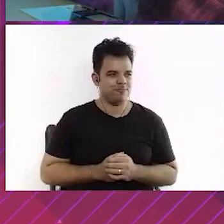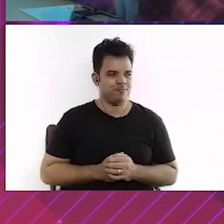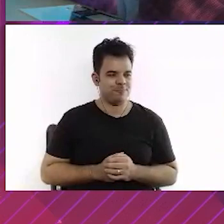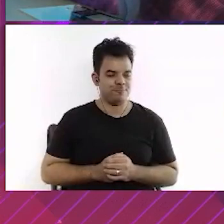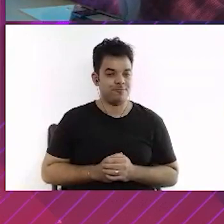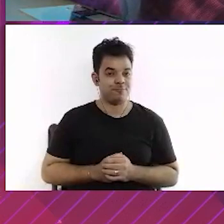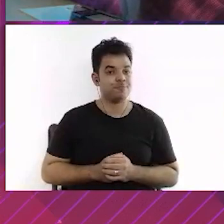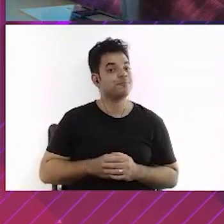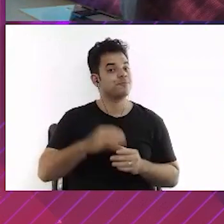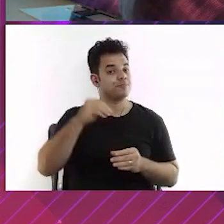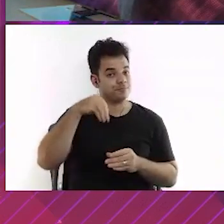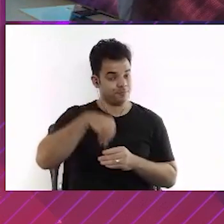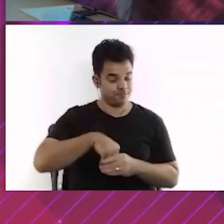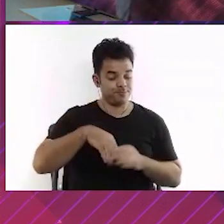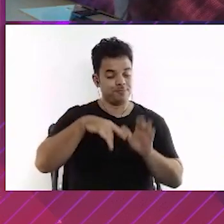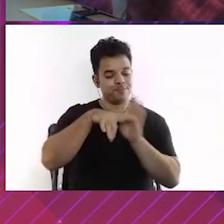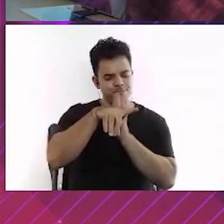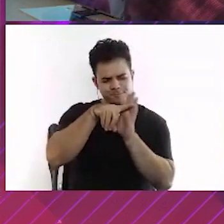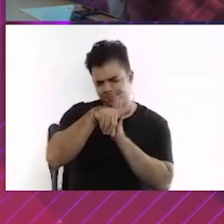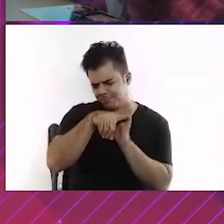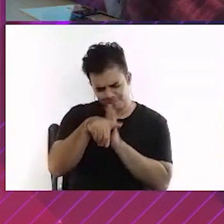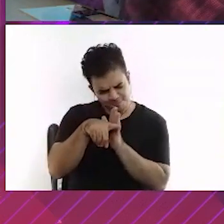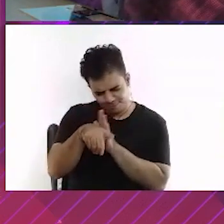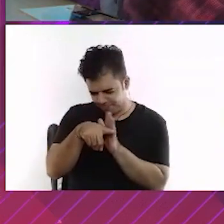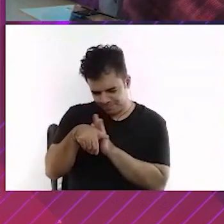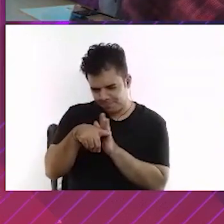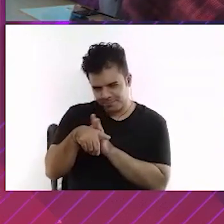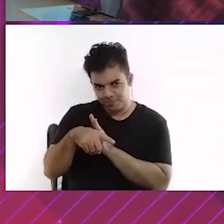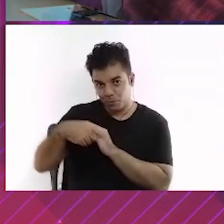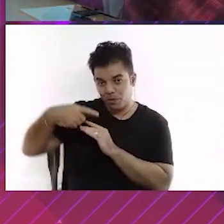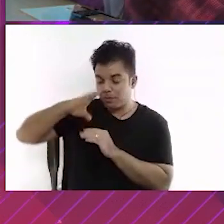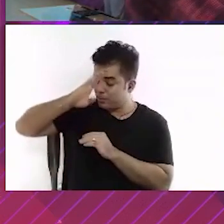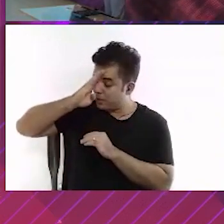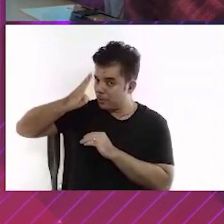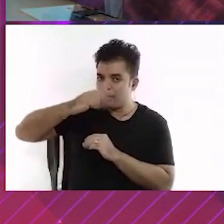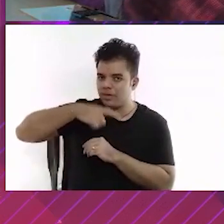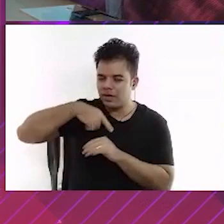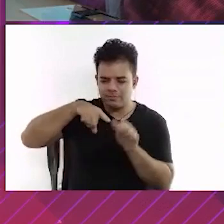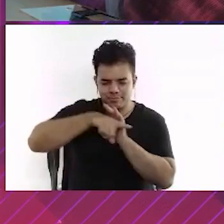Dentro desse processo de pesquisa, nós fizemos algumas pesquisas secundárias. Isso aqui é